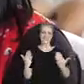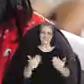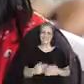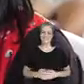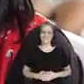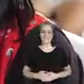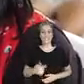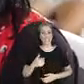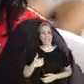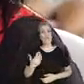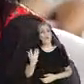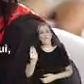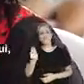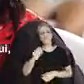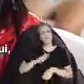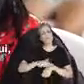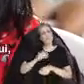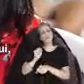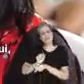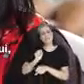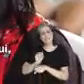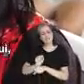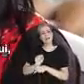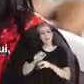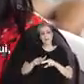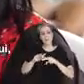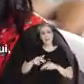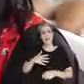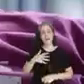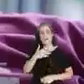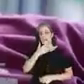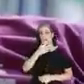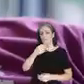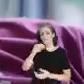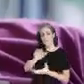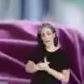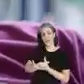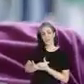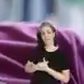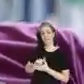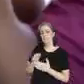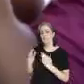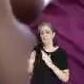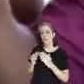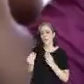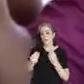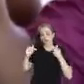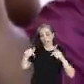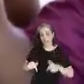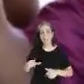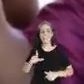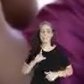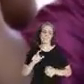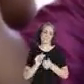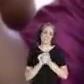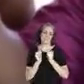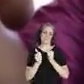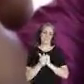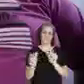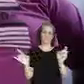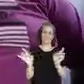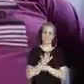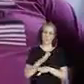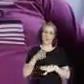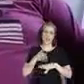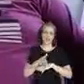Eu esperei muito tempo, também por causa do meu esposo que mora aqui, é um lugar muito, que tem acesso para ele, para ele que é